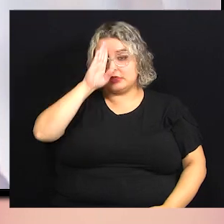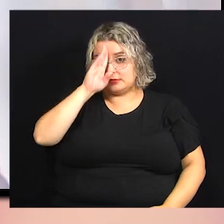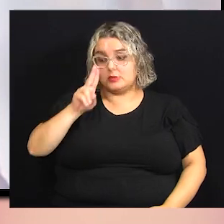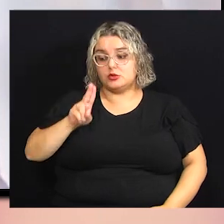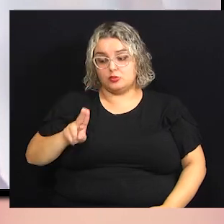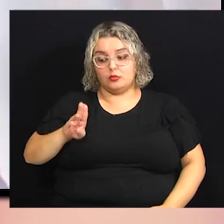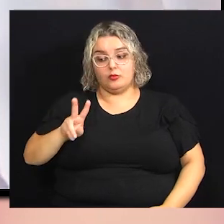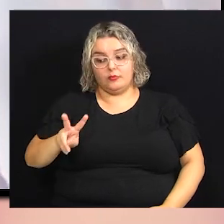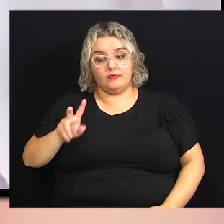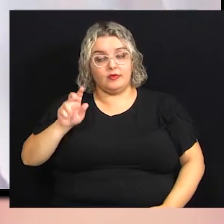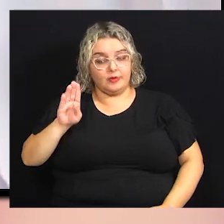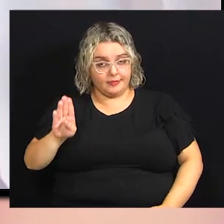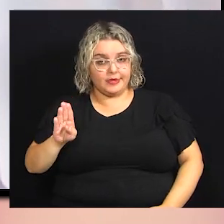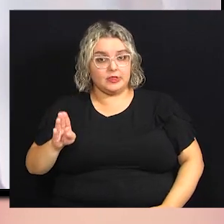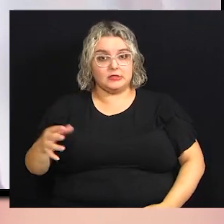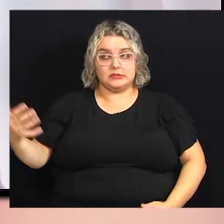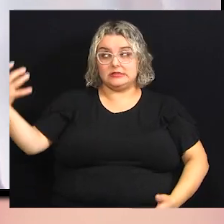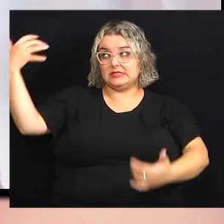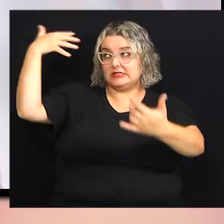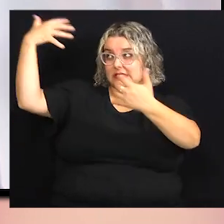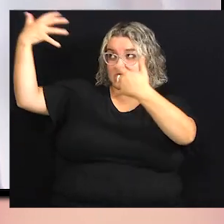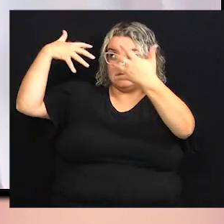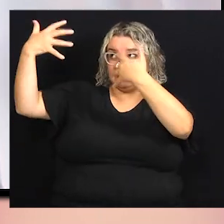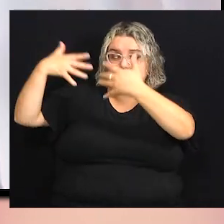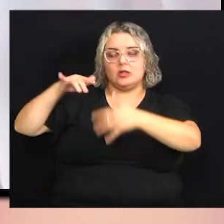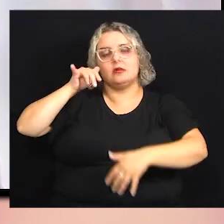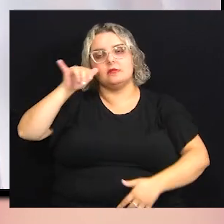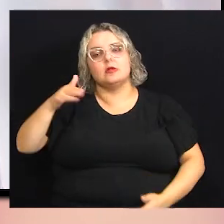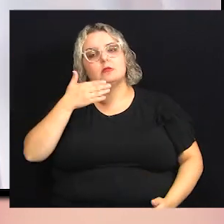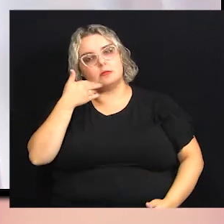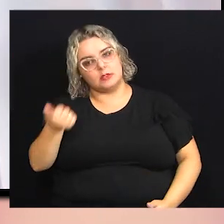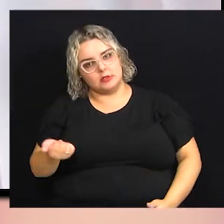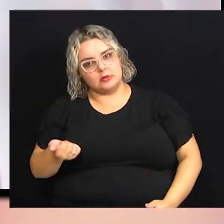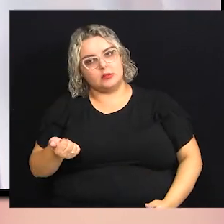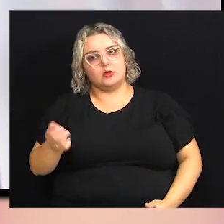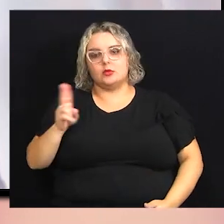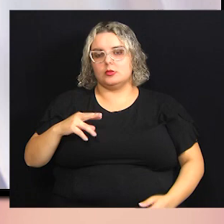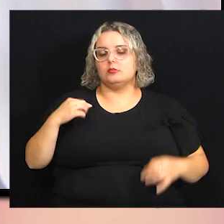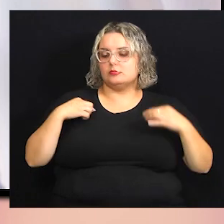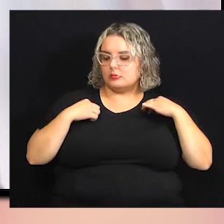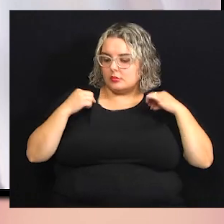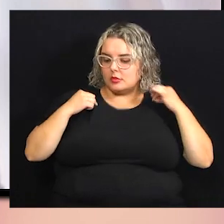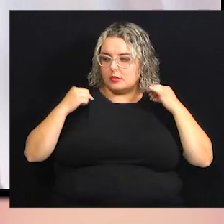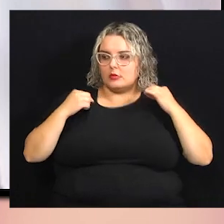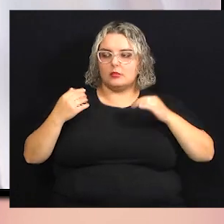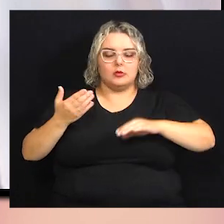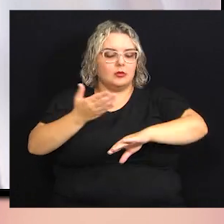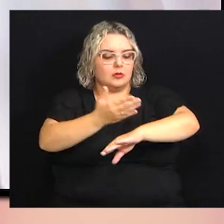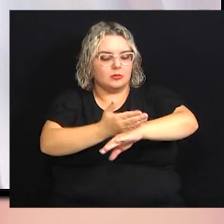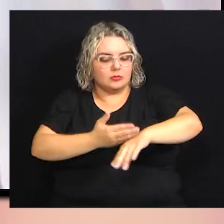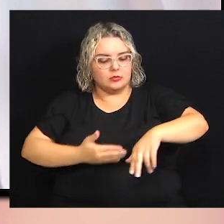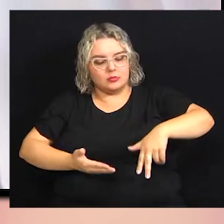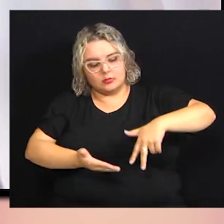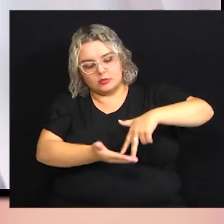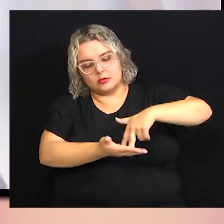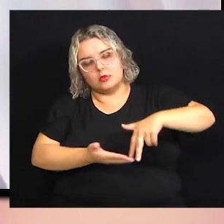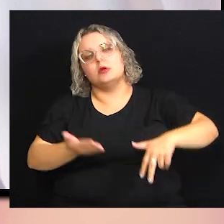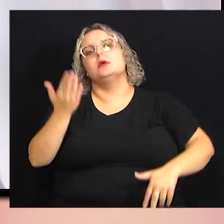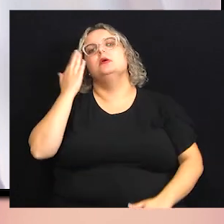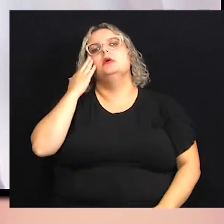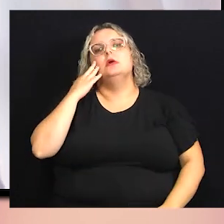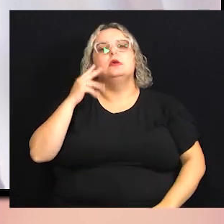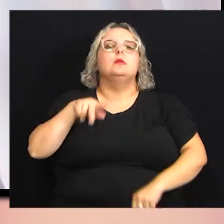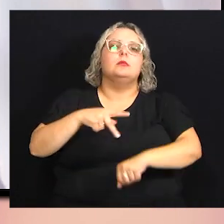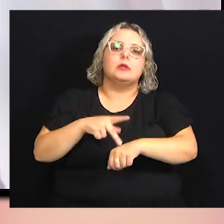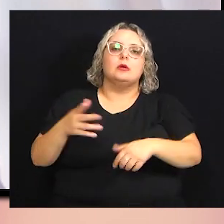Então se a gente consegue evitar a exposição direta ao sol nesse período, é melhor. Usar roupas mais longas quando possível, a gente